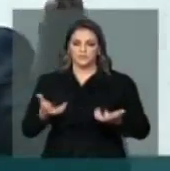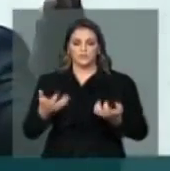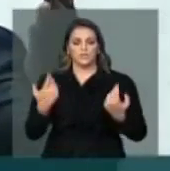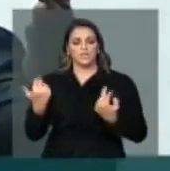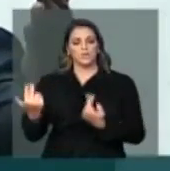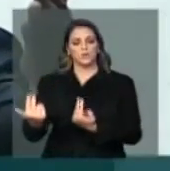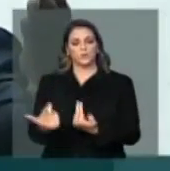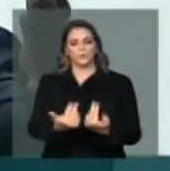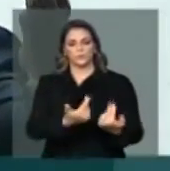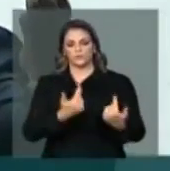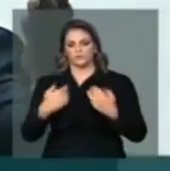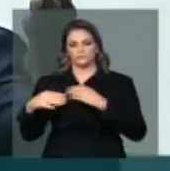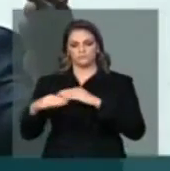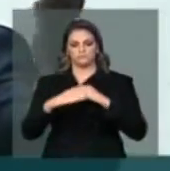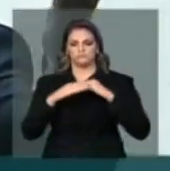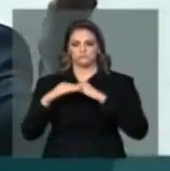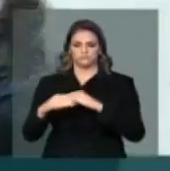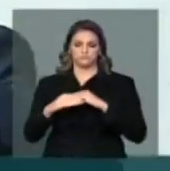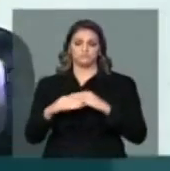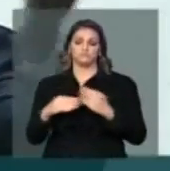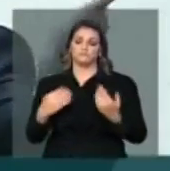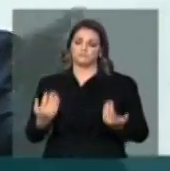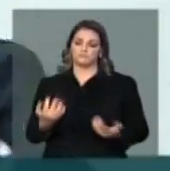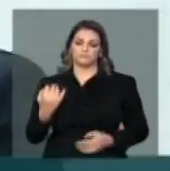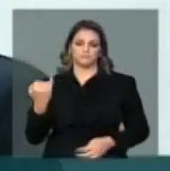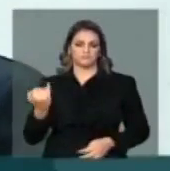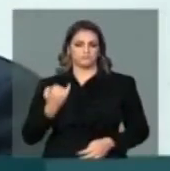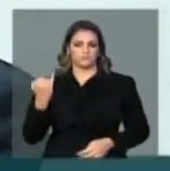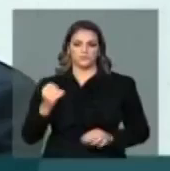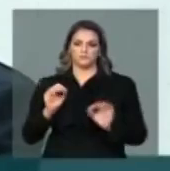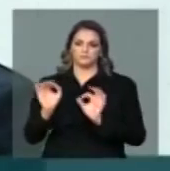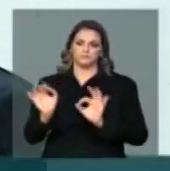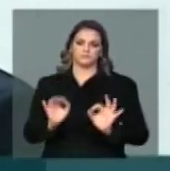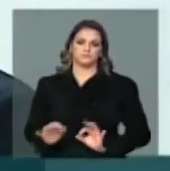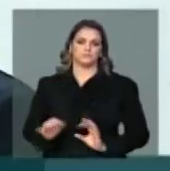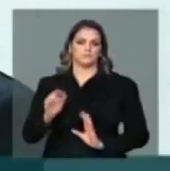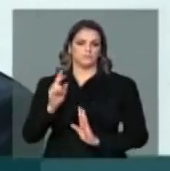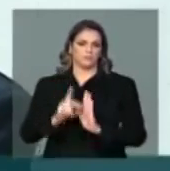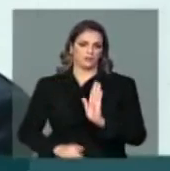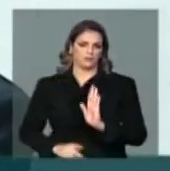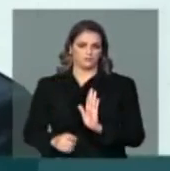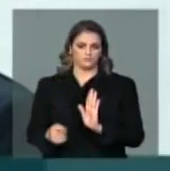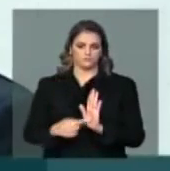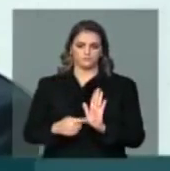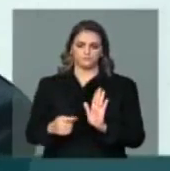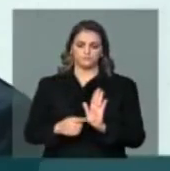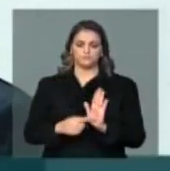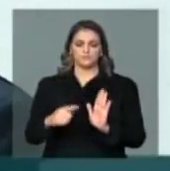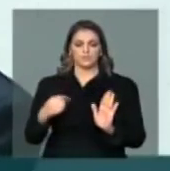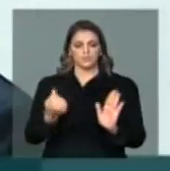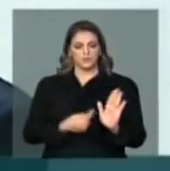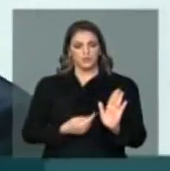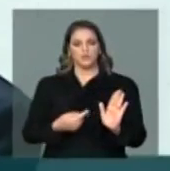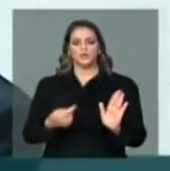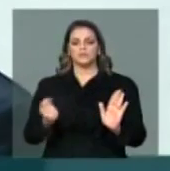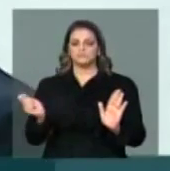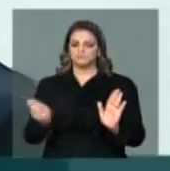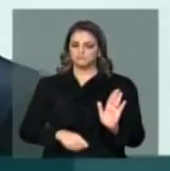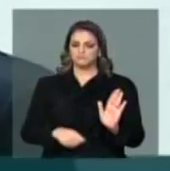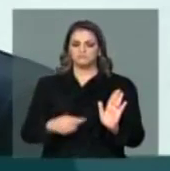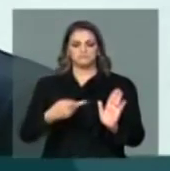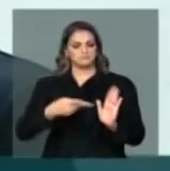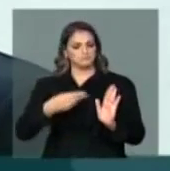que significativamente estruturou este plano, que nós podemos reconhecê-lo como uma conquista do esforço, da